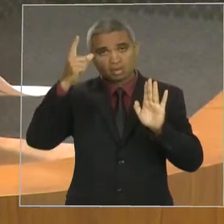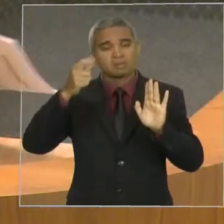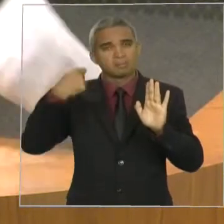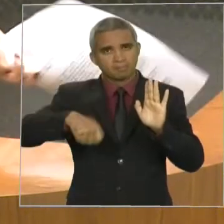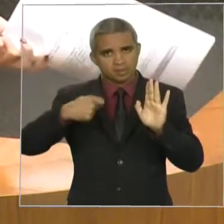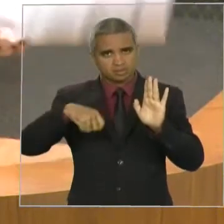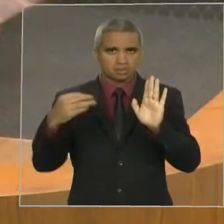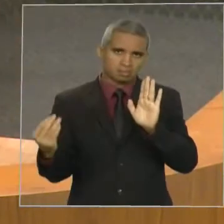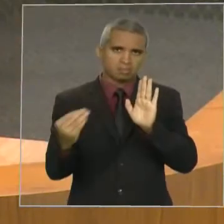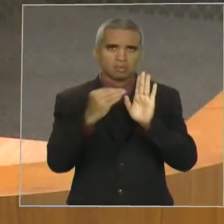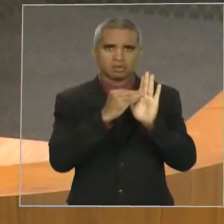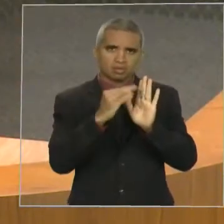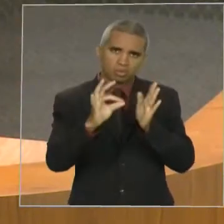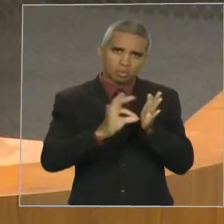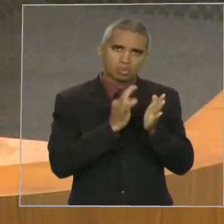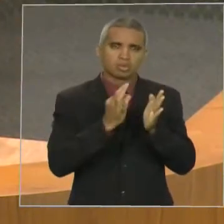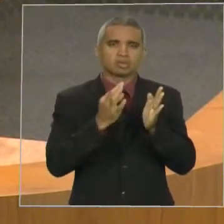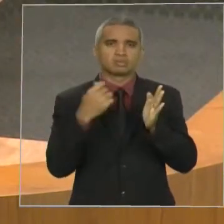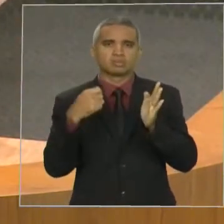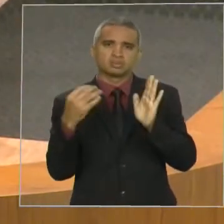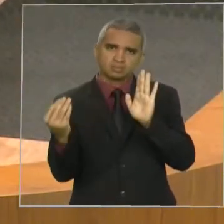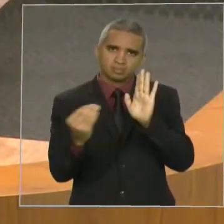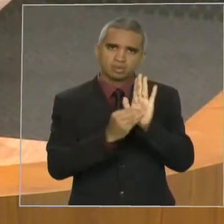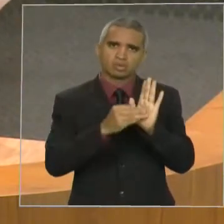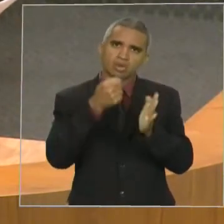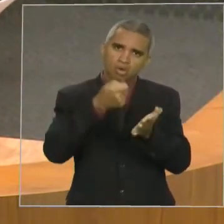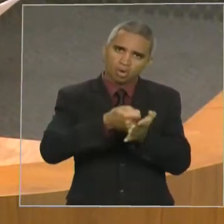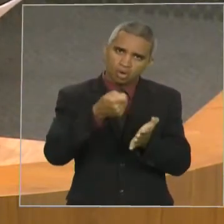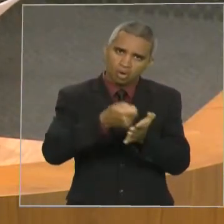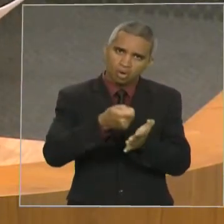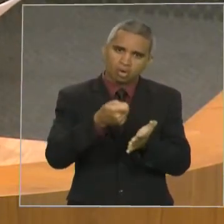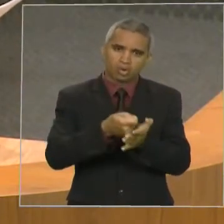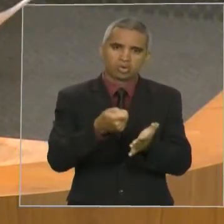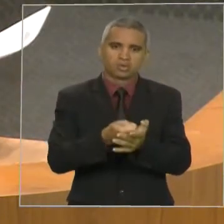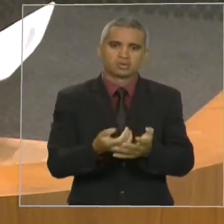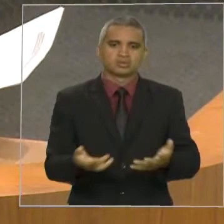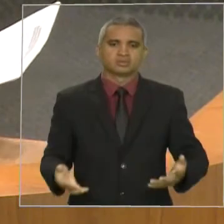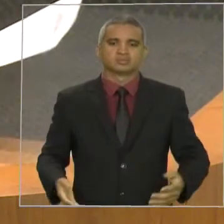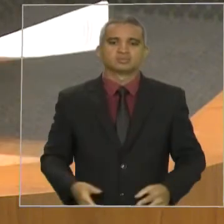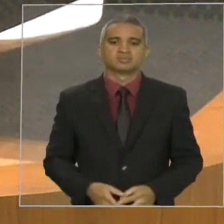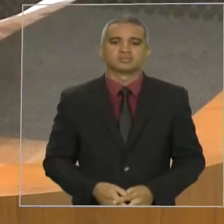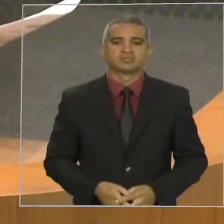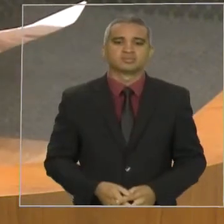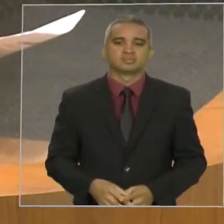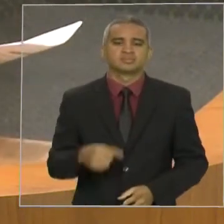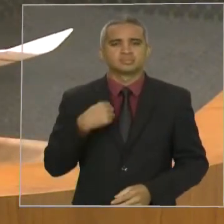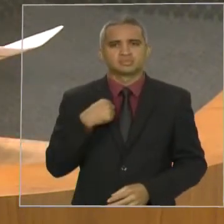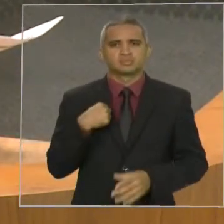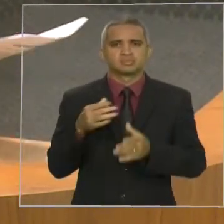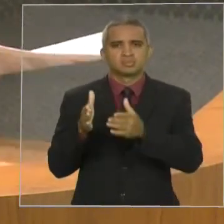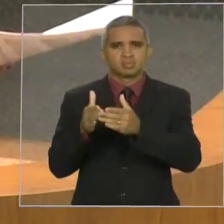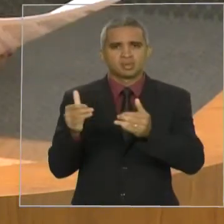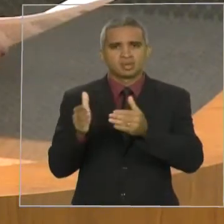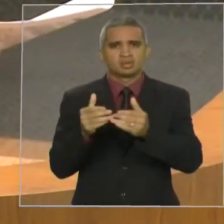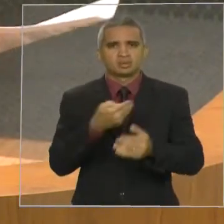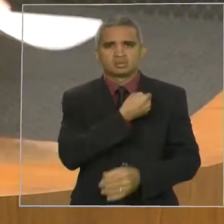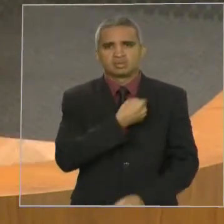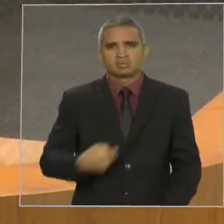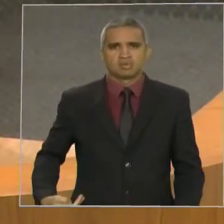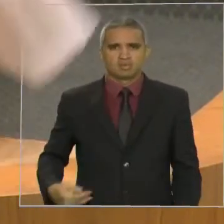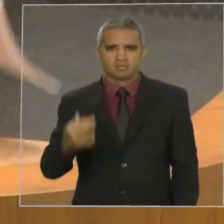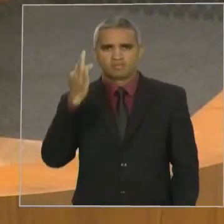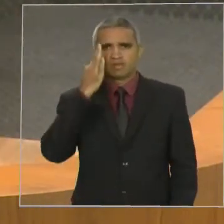importância. E eu peço para o governador Flávio Dino, deputado Josimar de Maranhãozinho, acatar, falar para a sua